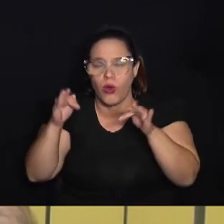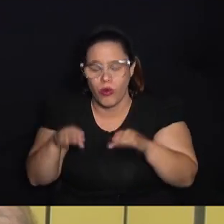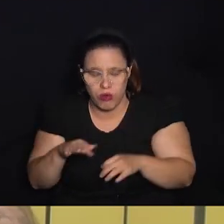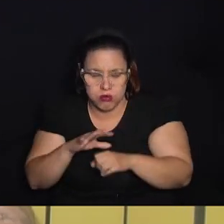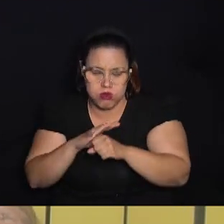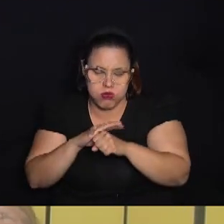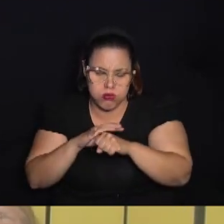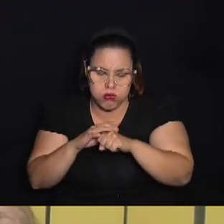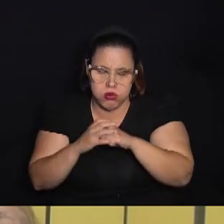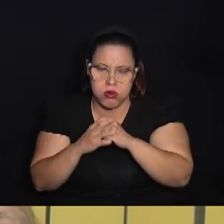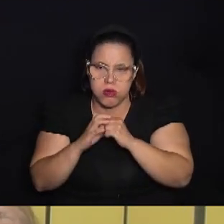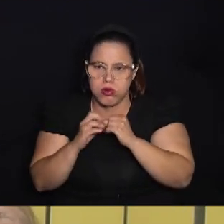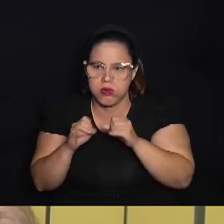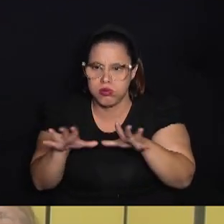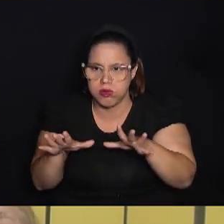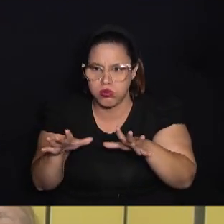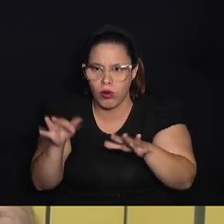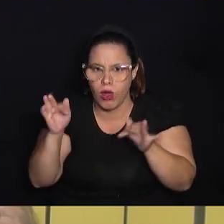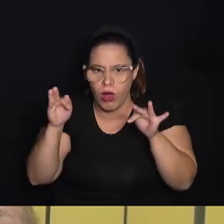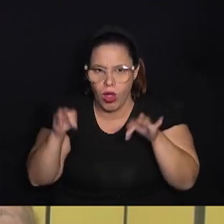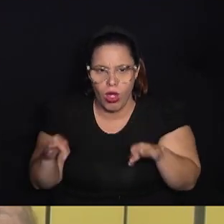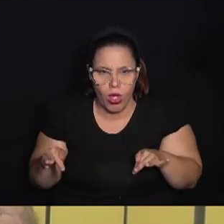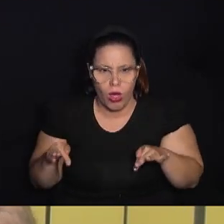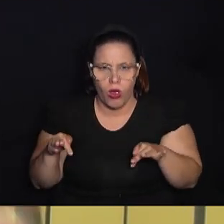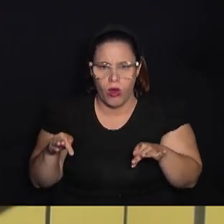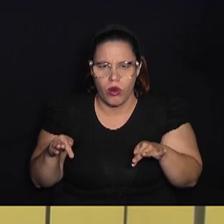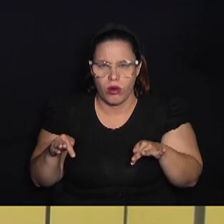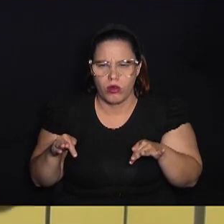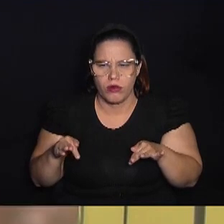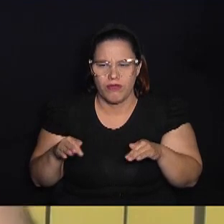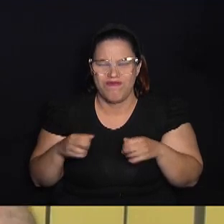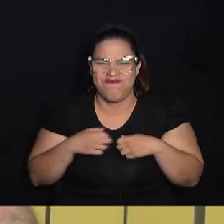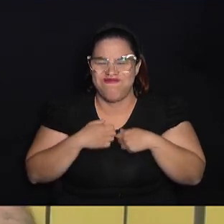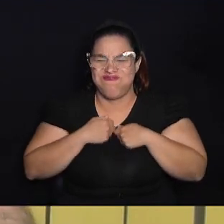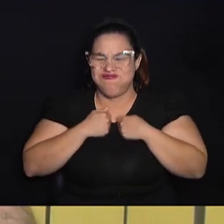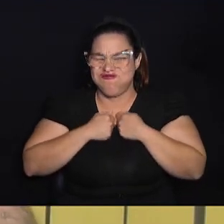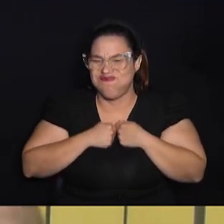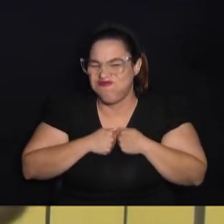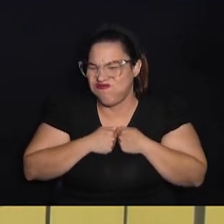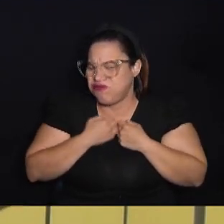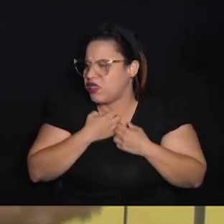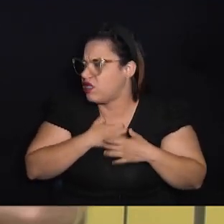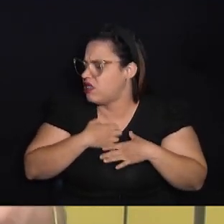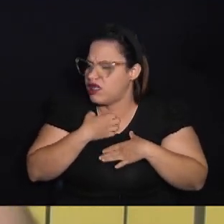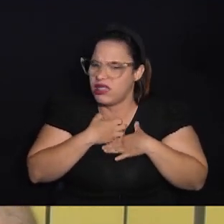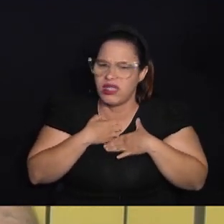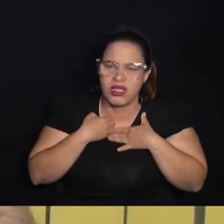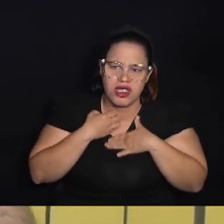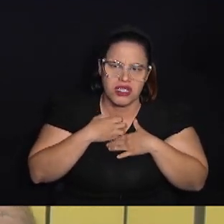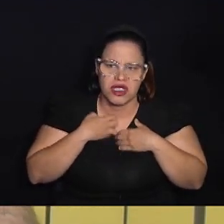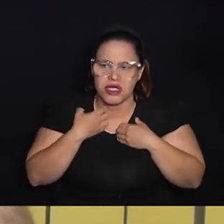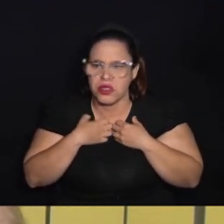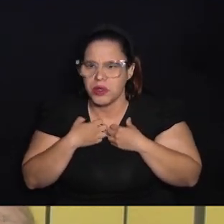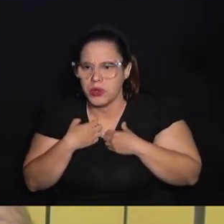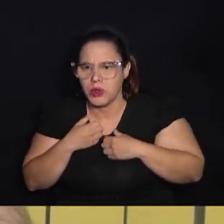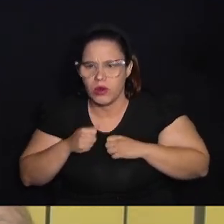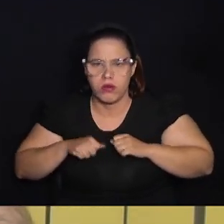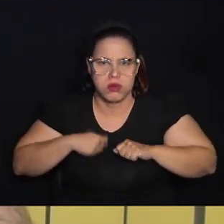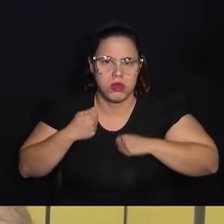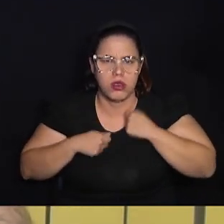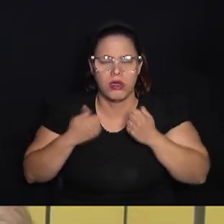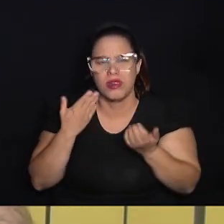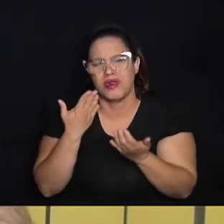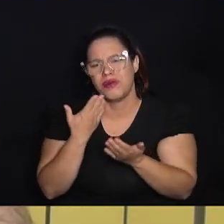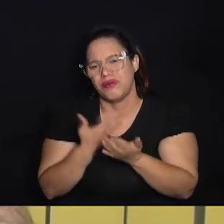pandemia e eu tava super super apreensivo e ansioso né eu tinha tinha perdido uma tinha